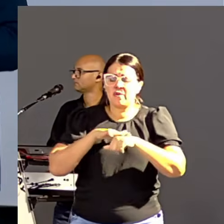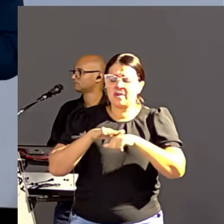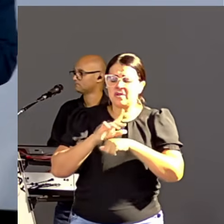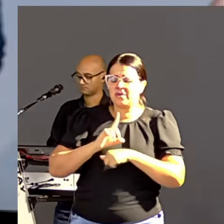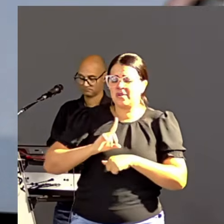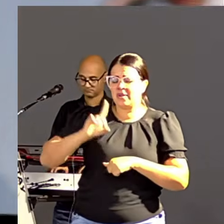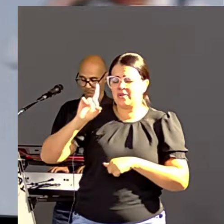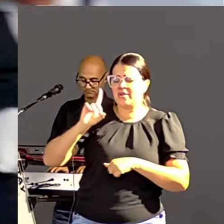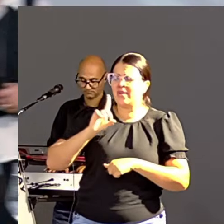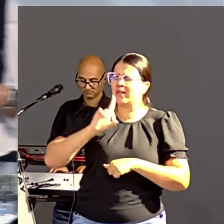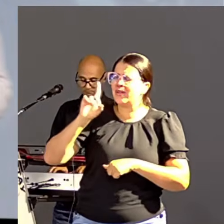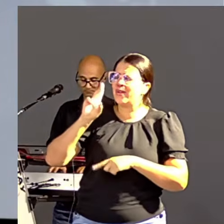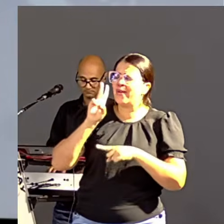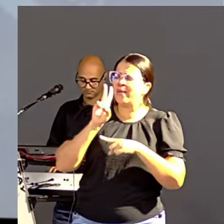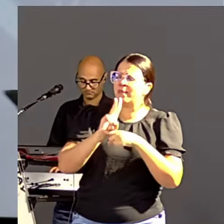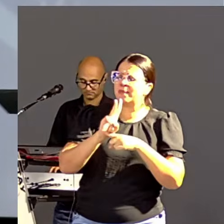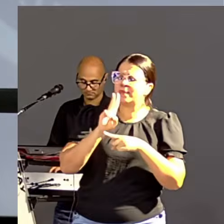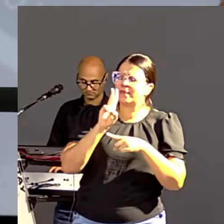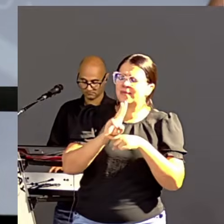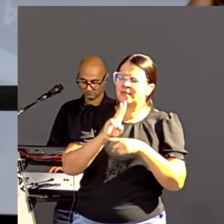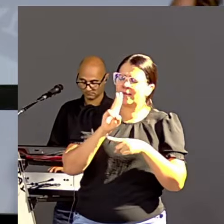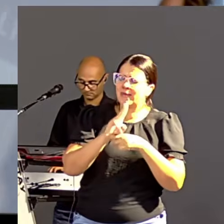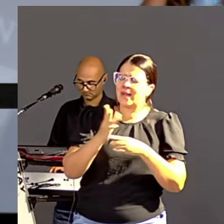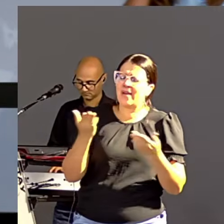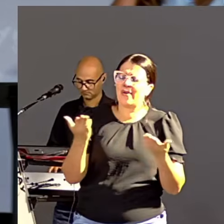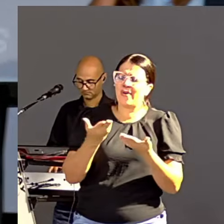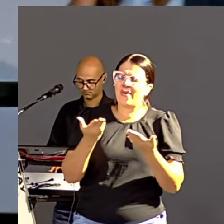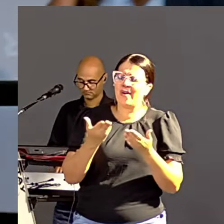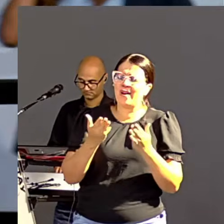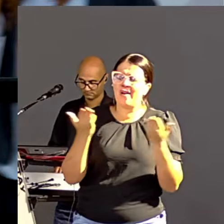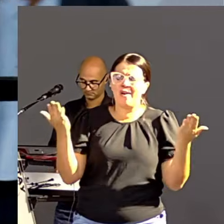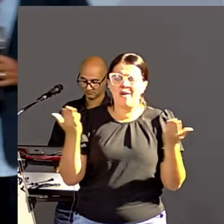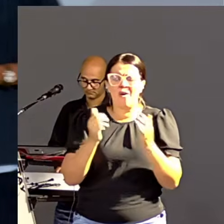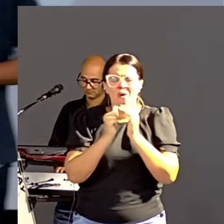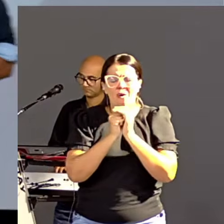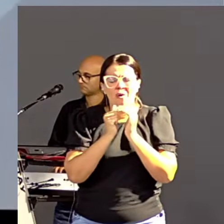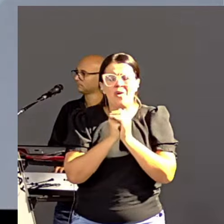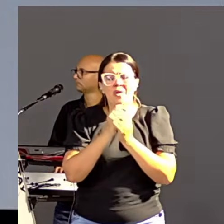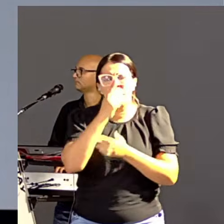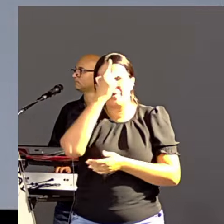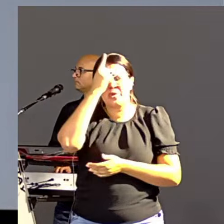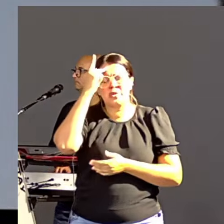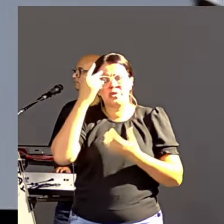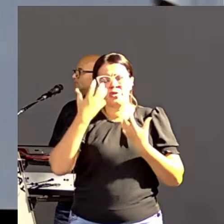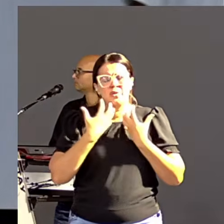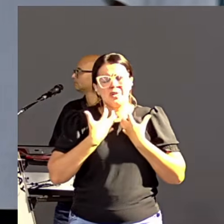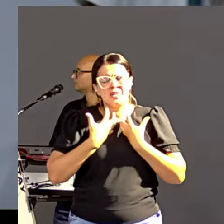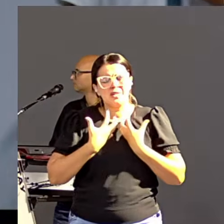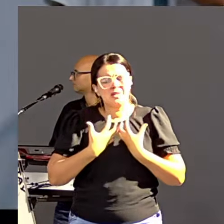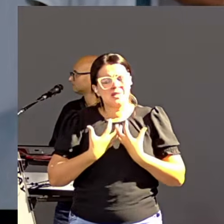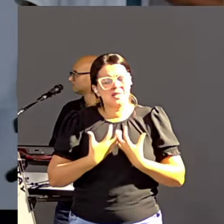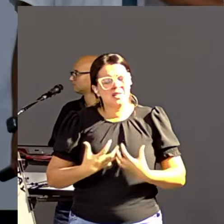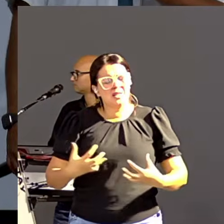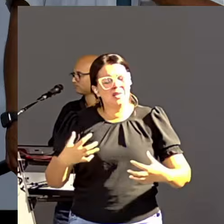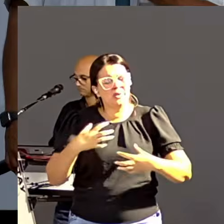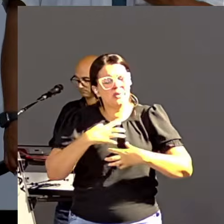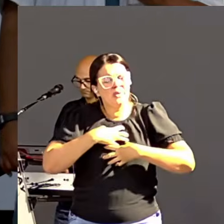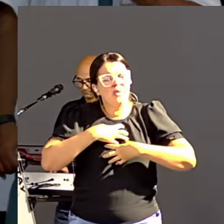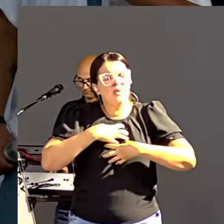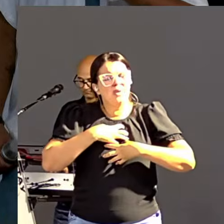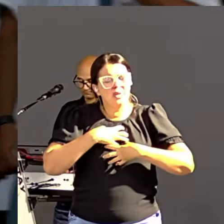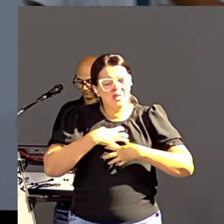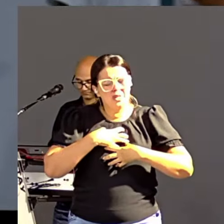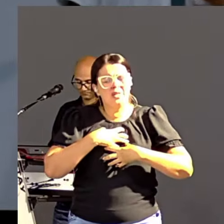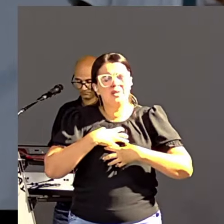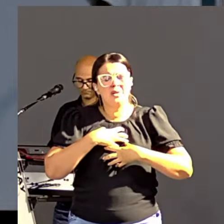O Senhor está te protegendo. Eu oro, meu Deus, nessa manhã por pessoas que estão cansadas na alma.